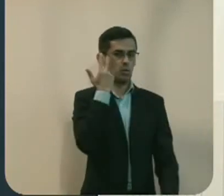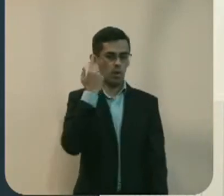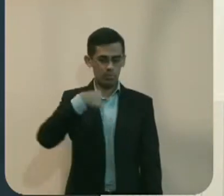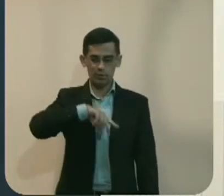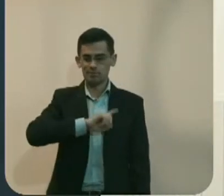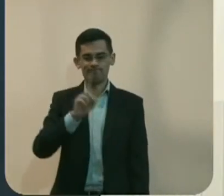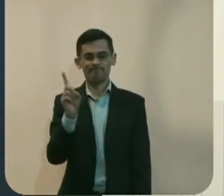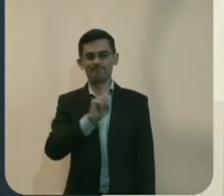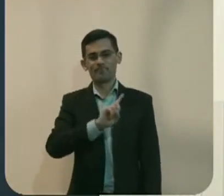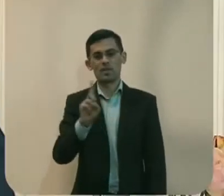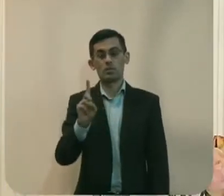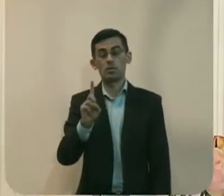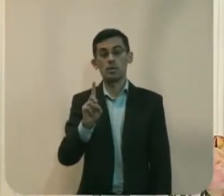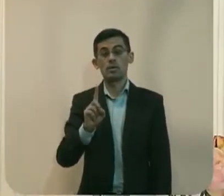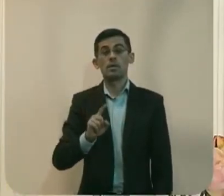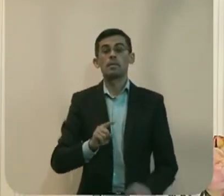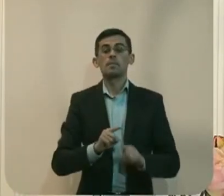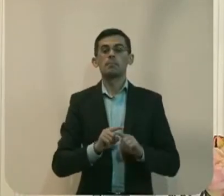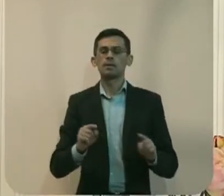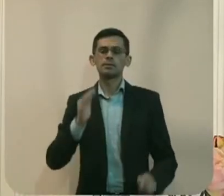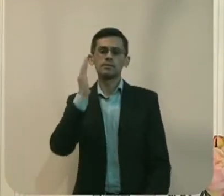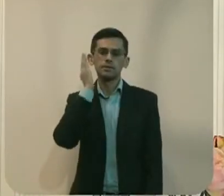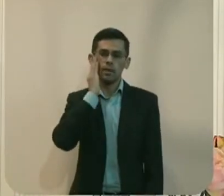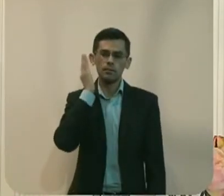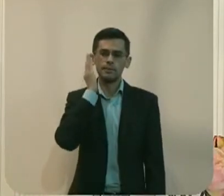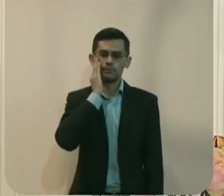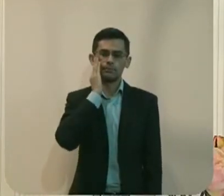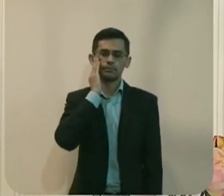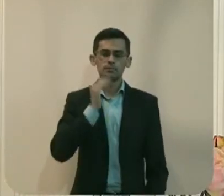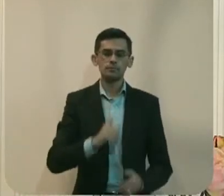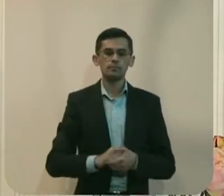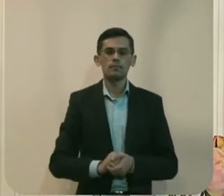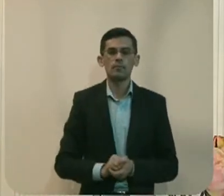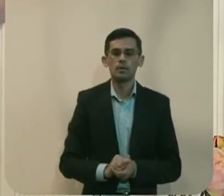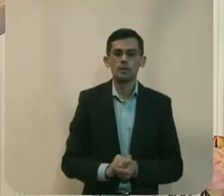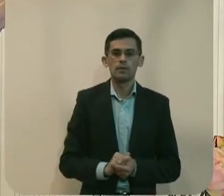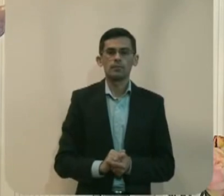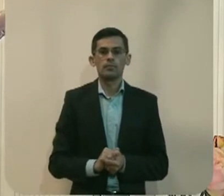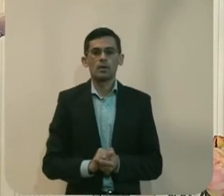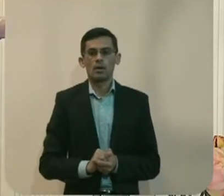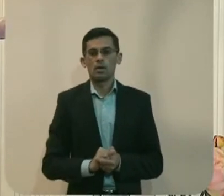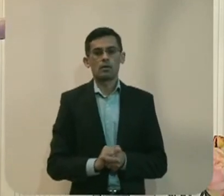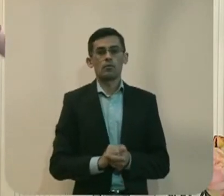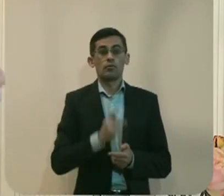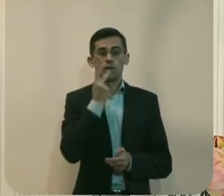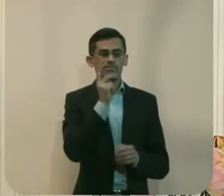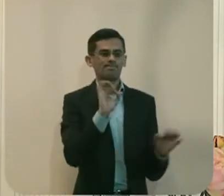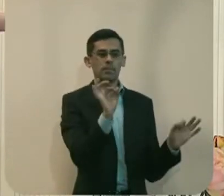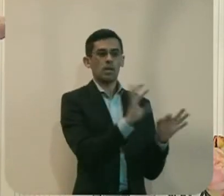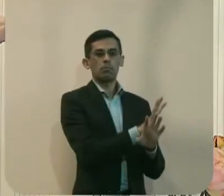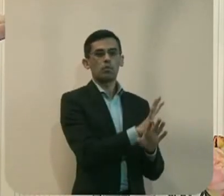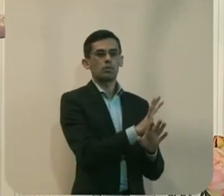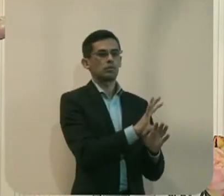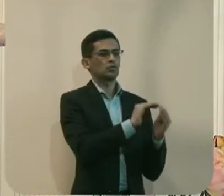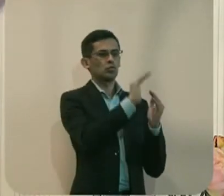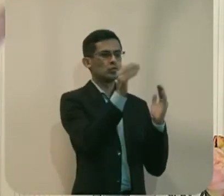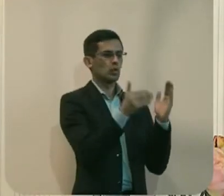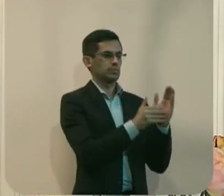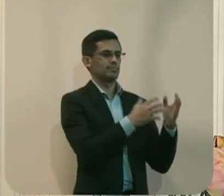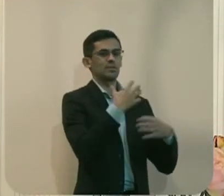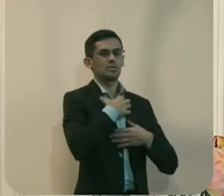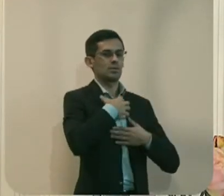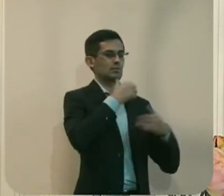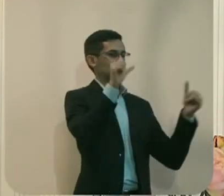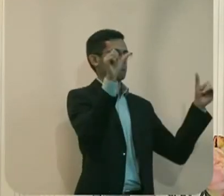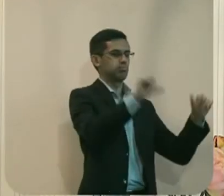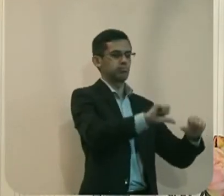para nós. Sabe, colocar um chega, não é, no processo, não